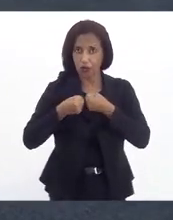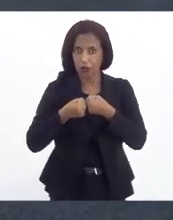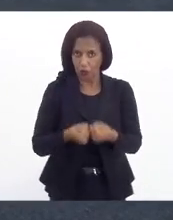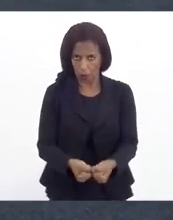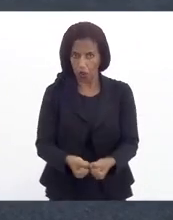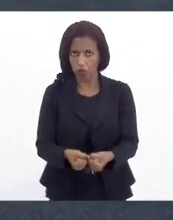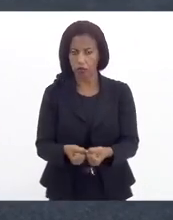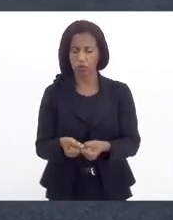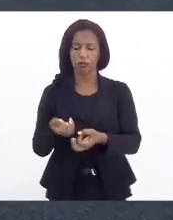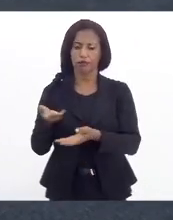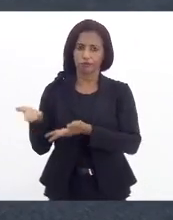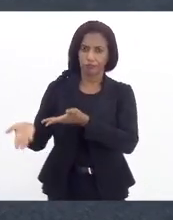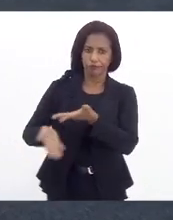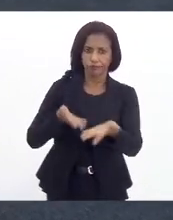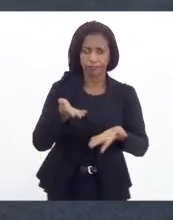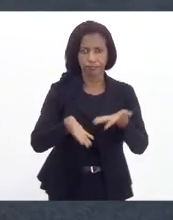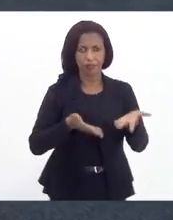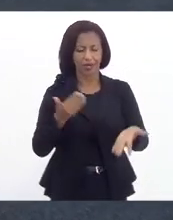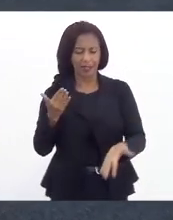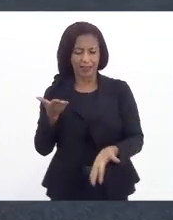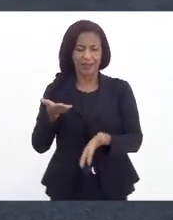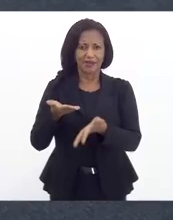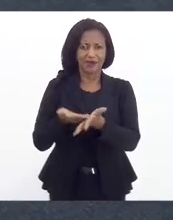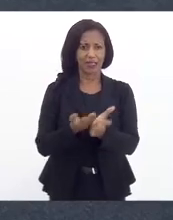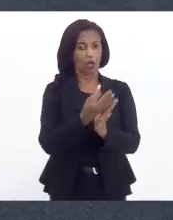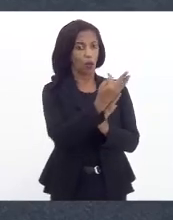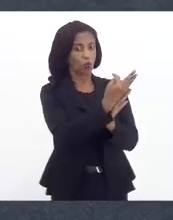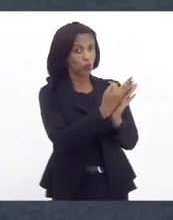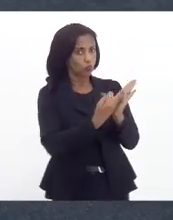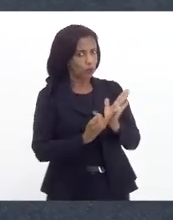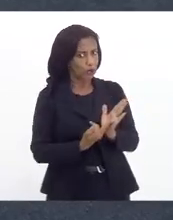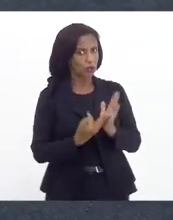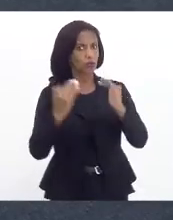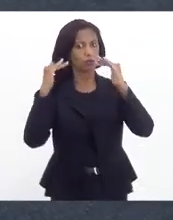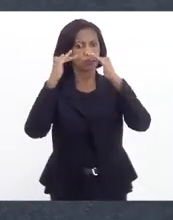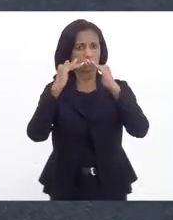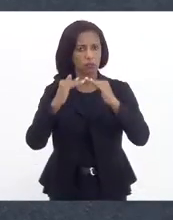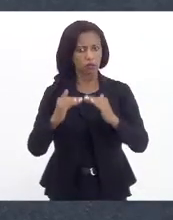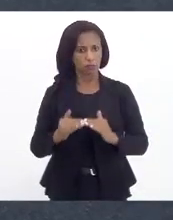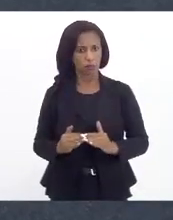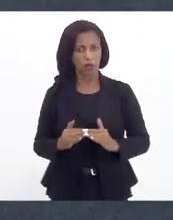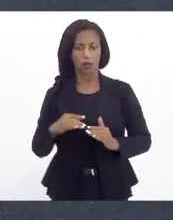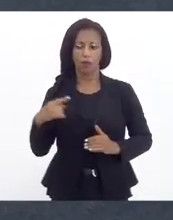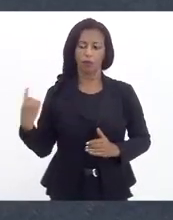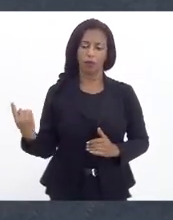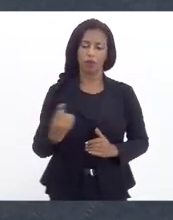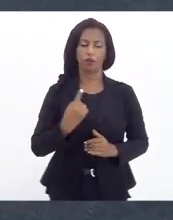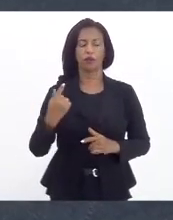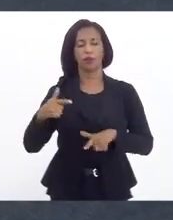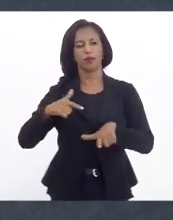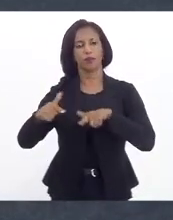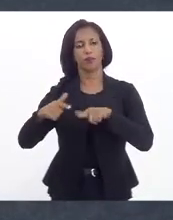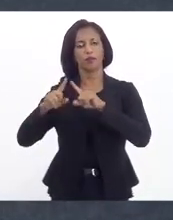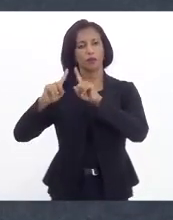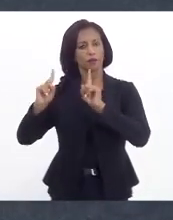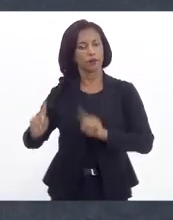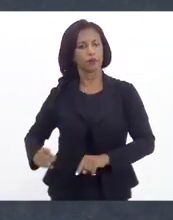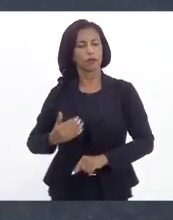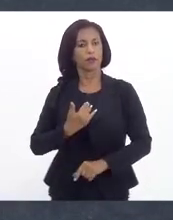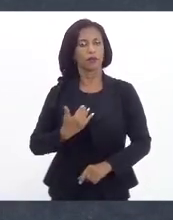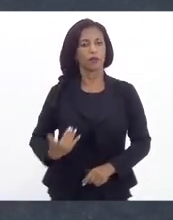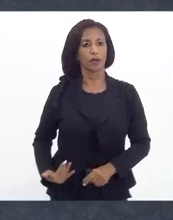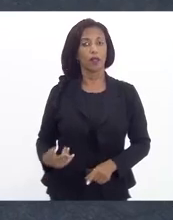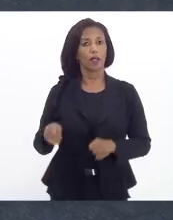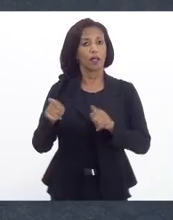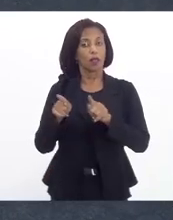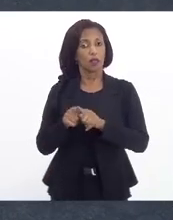sendo feitos para que a gente chegue a uma redação que faça sentido para os nossos servidores públicos e também para